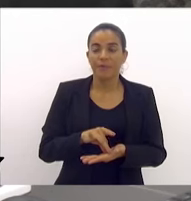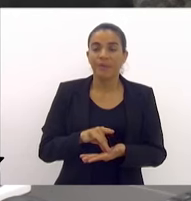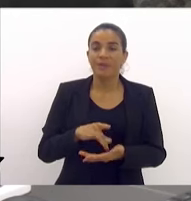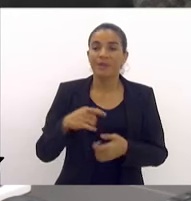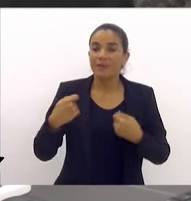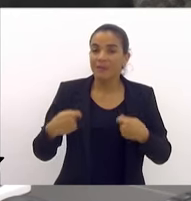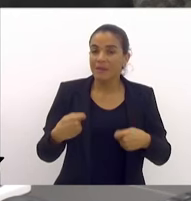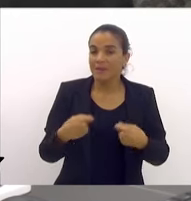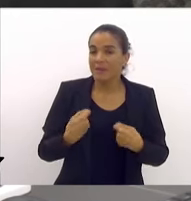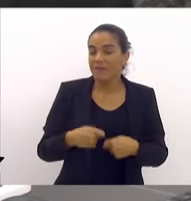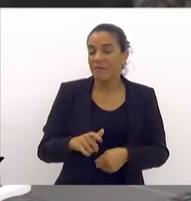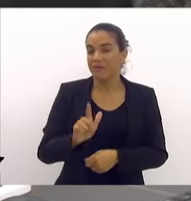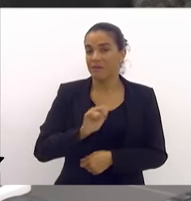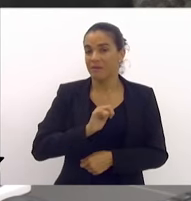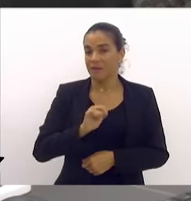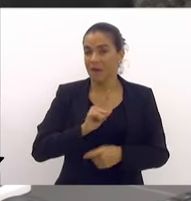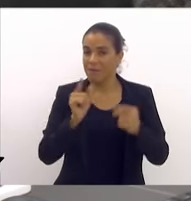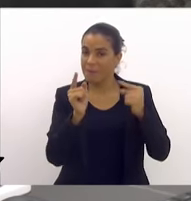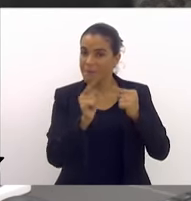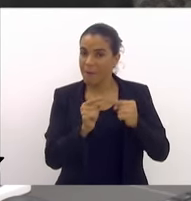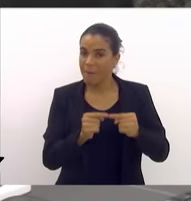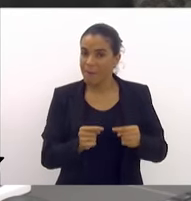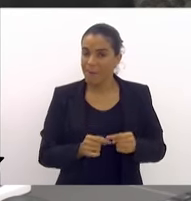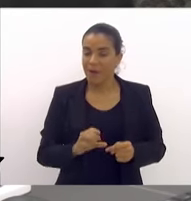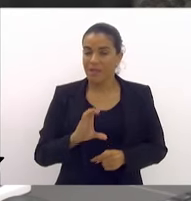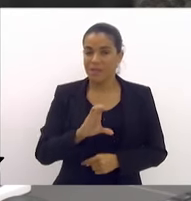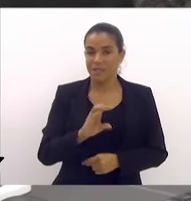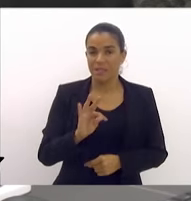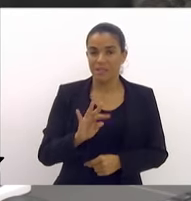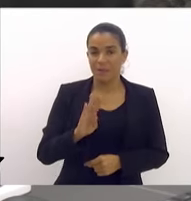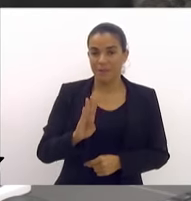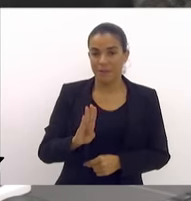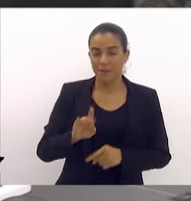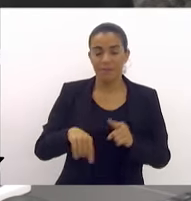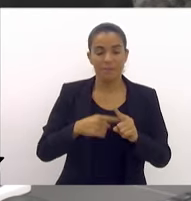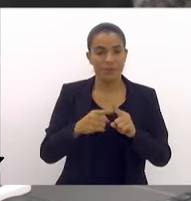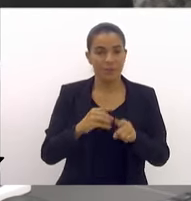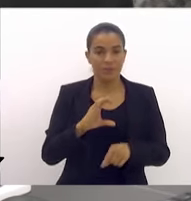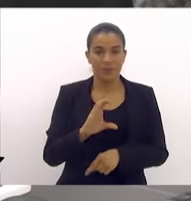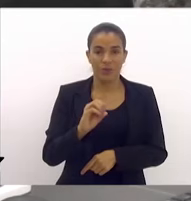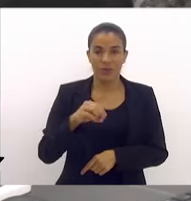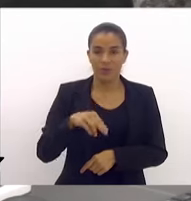estar em conformidade com o CTB e com as resoluções do CONTRAN.